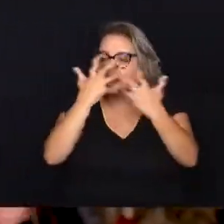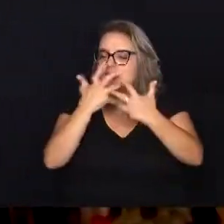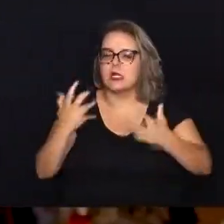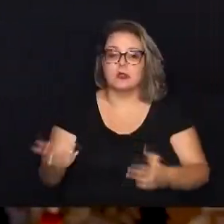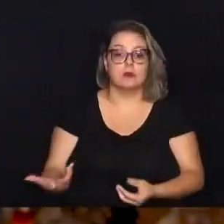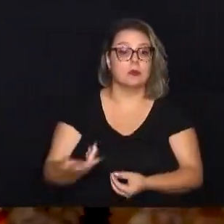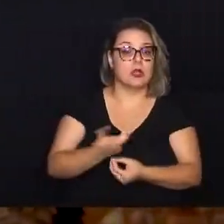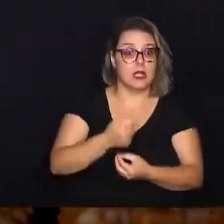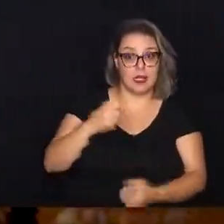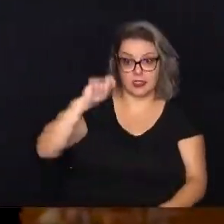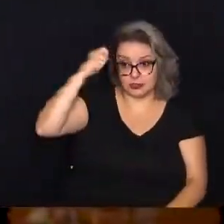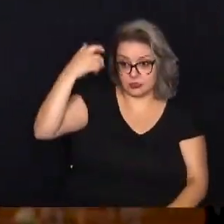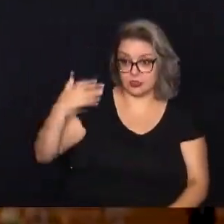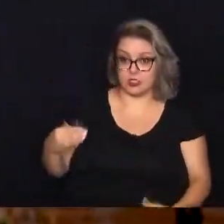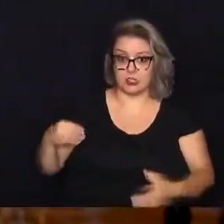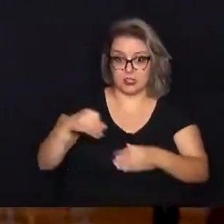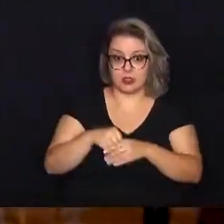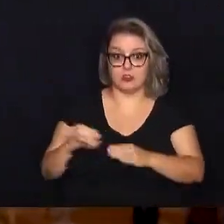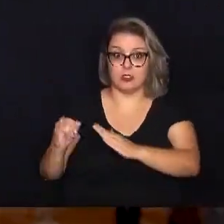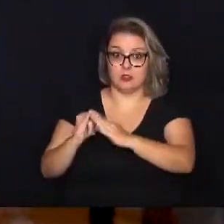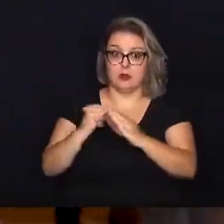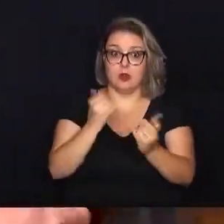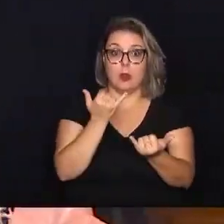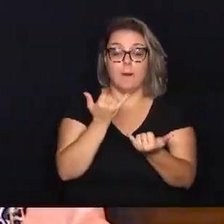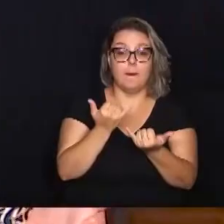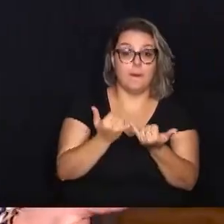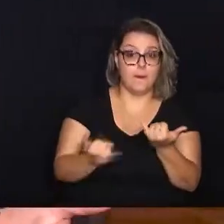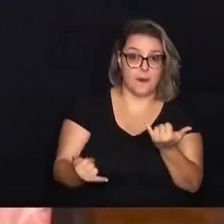africana, abriga neste móvel